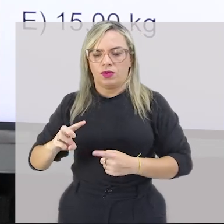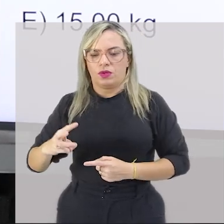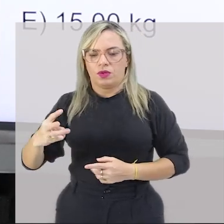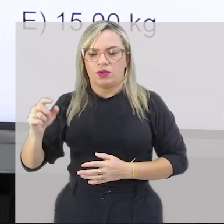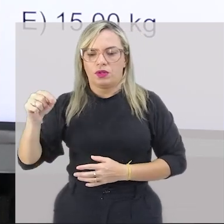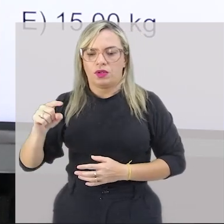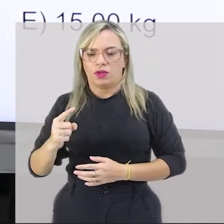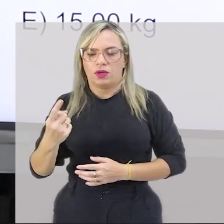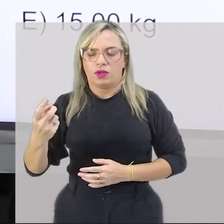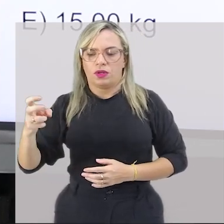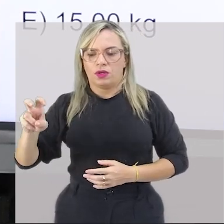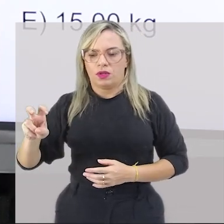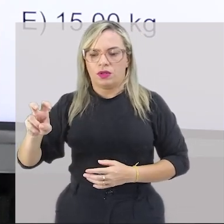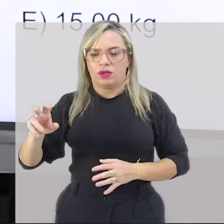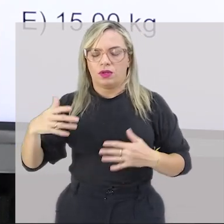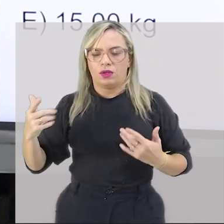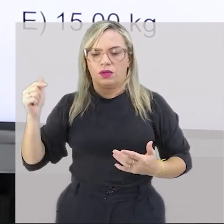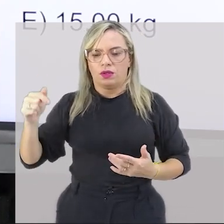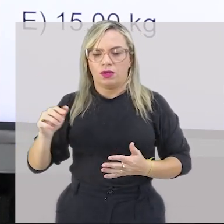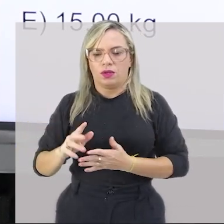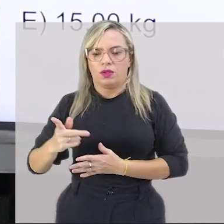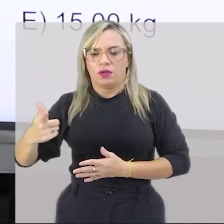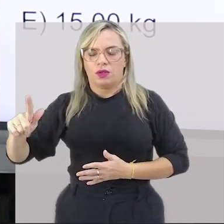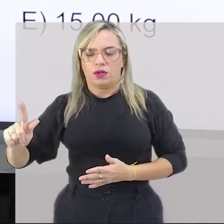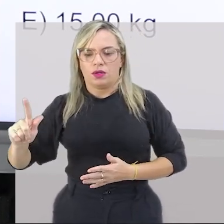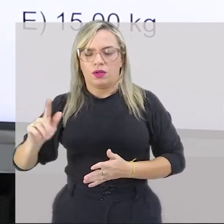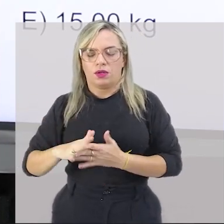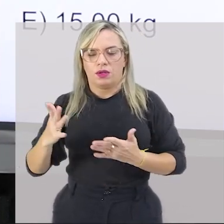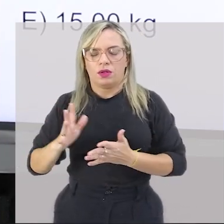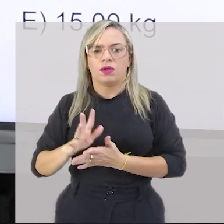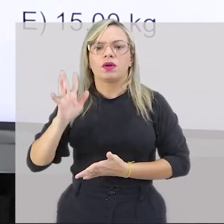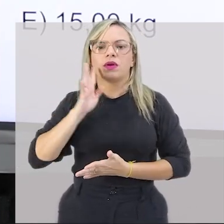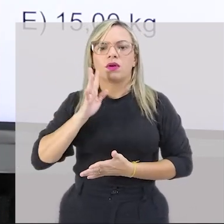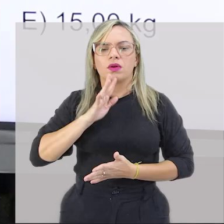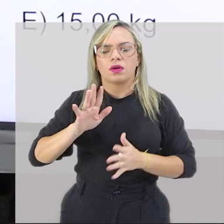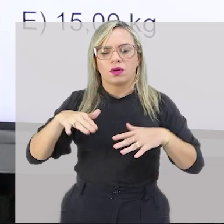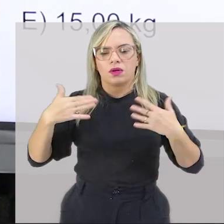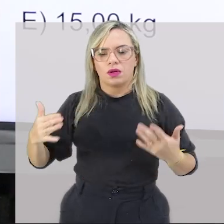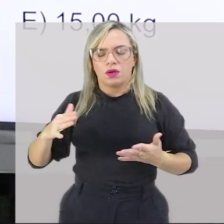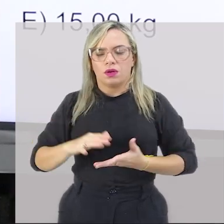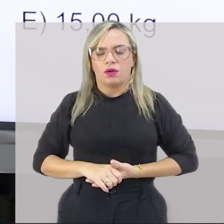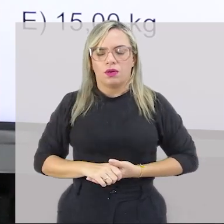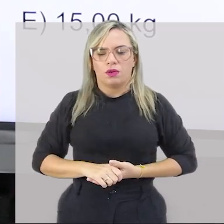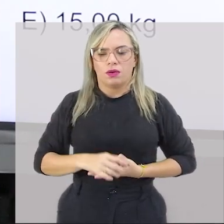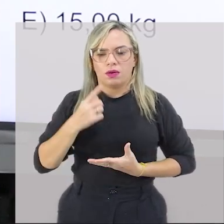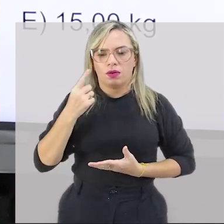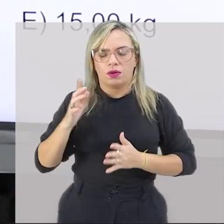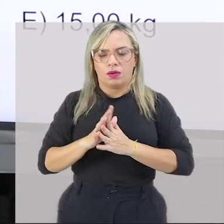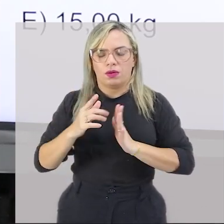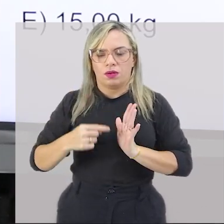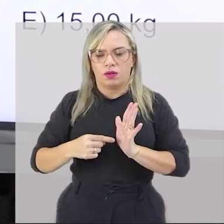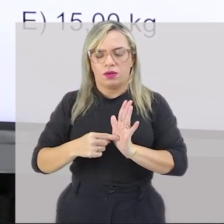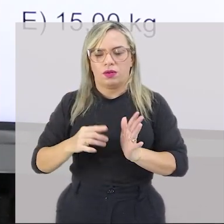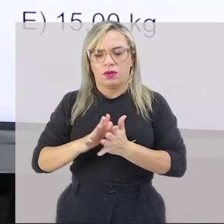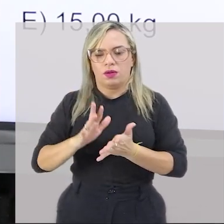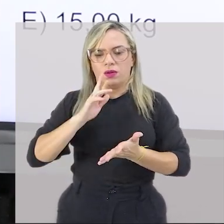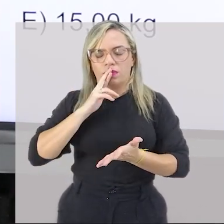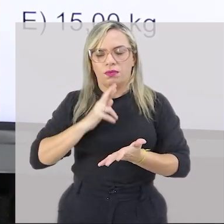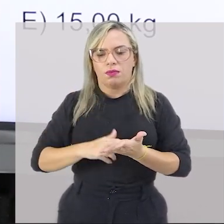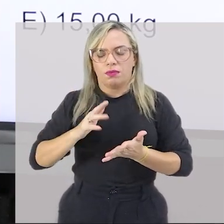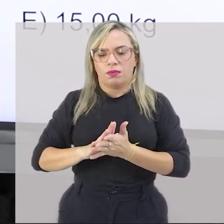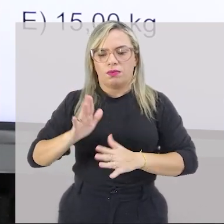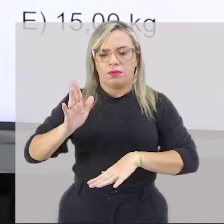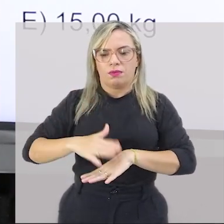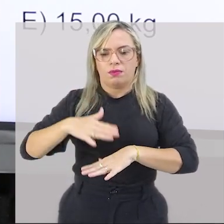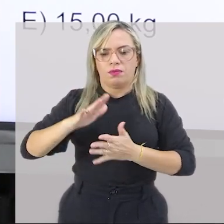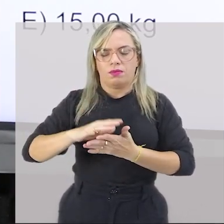15. 15 quilogramas. Belezinha, galera? Então tá aqui a nossa resposta para mais uma